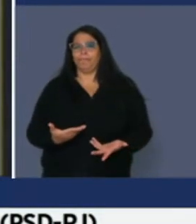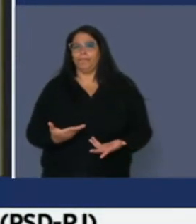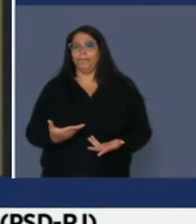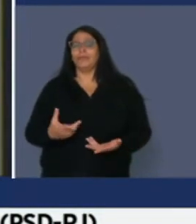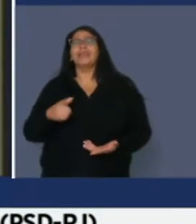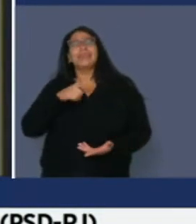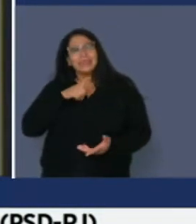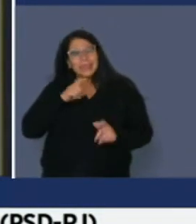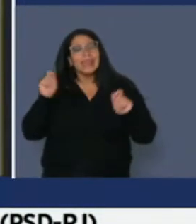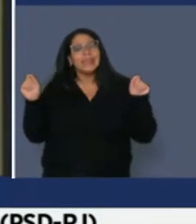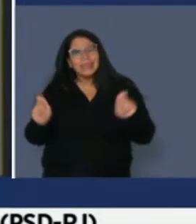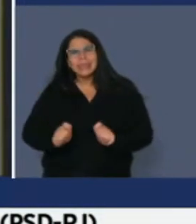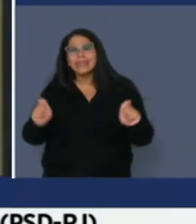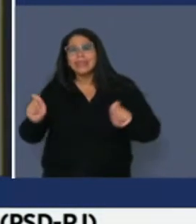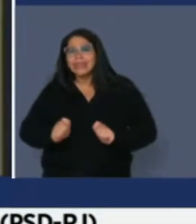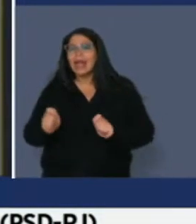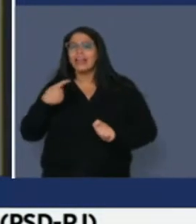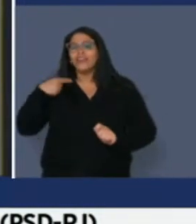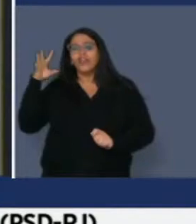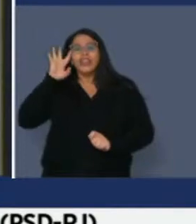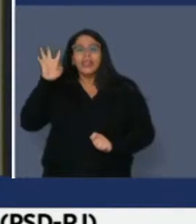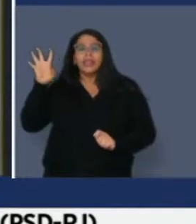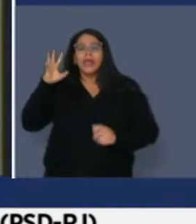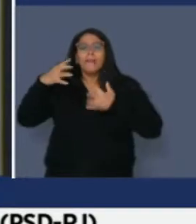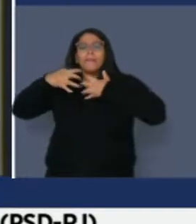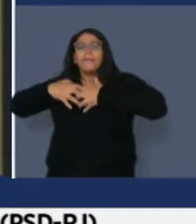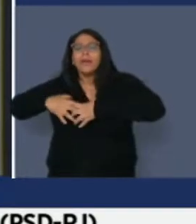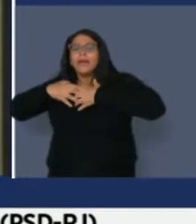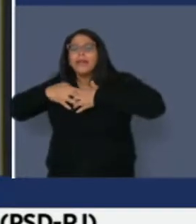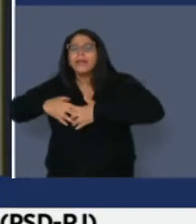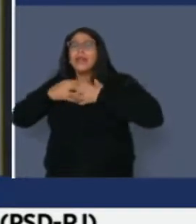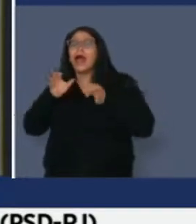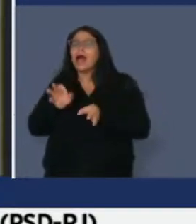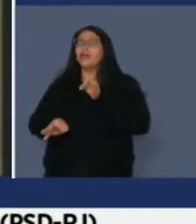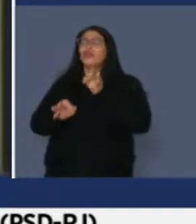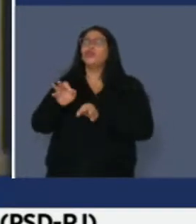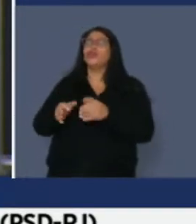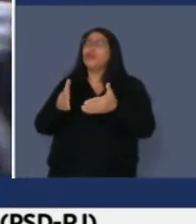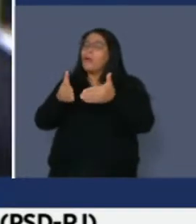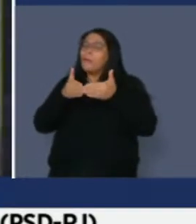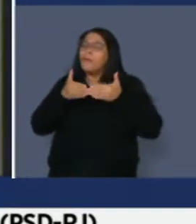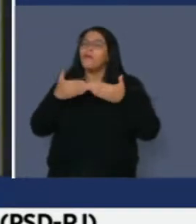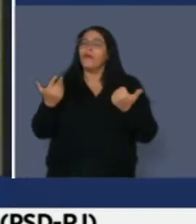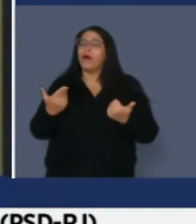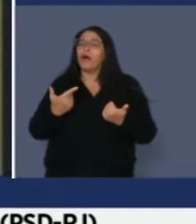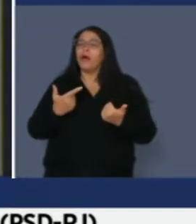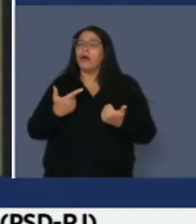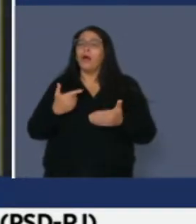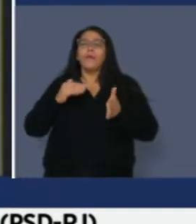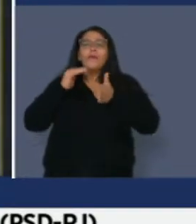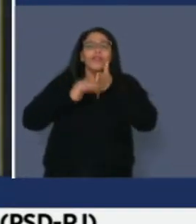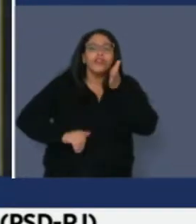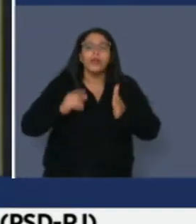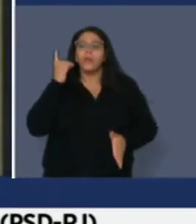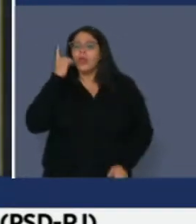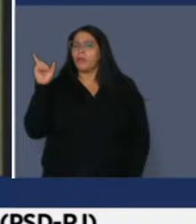ainda dá tempo de vocês fazerem justiça nessa casa. Não me cassem.